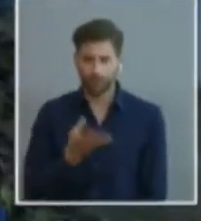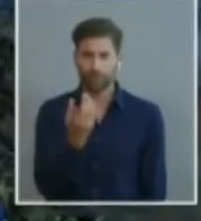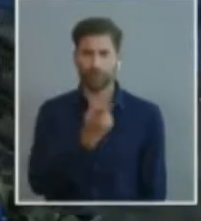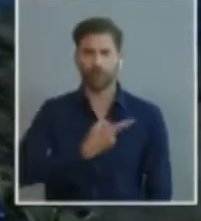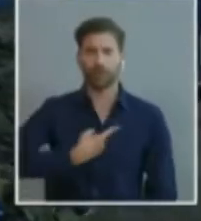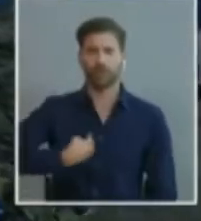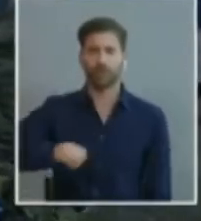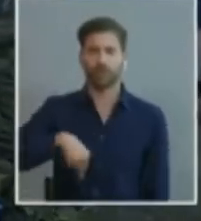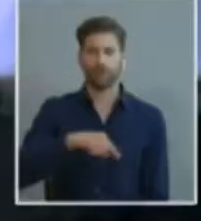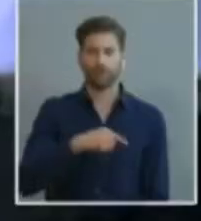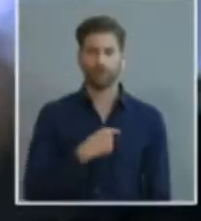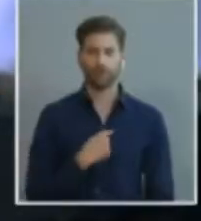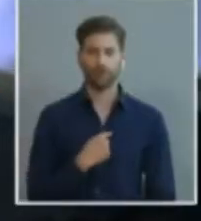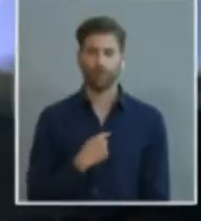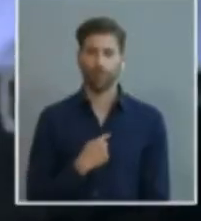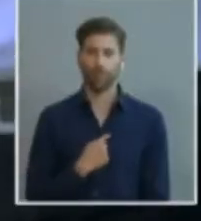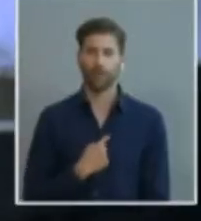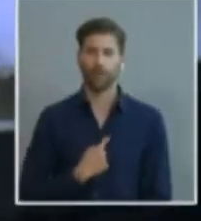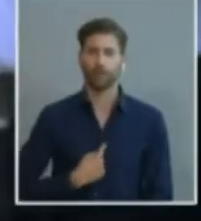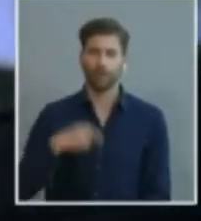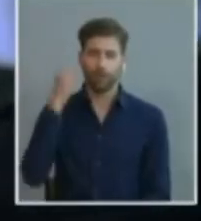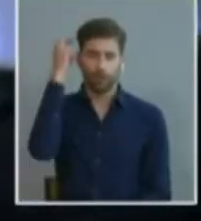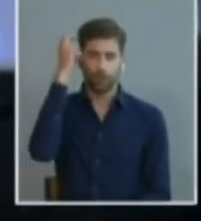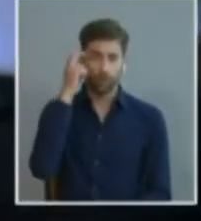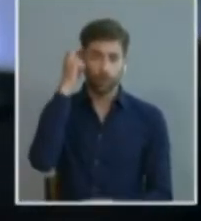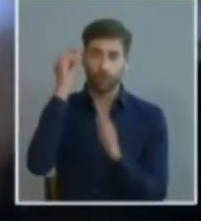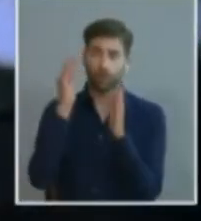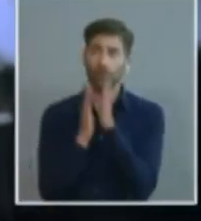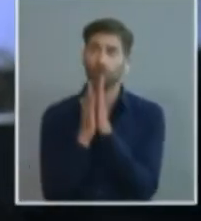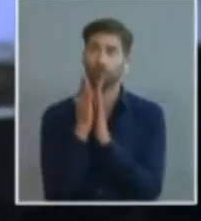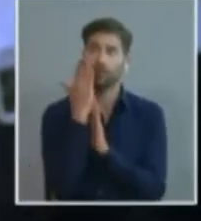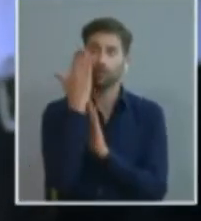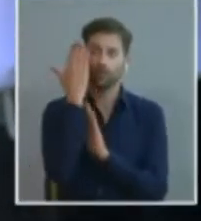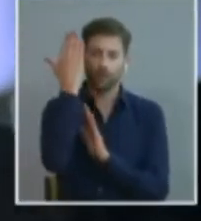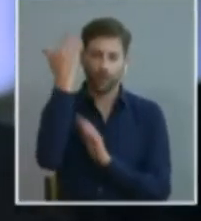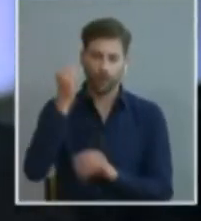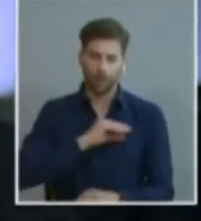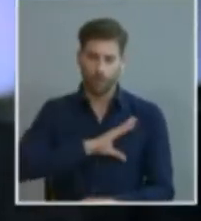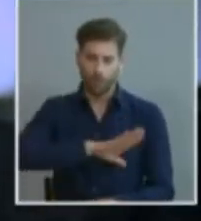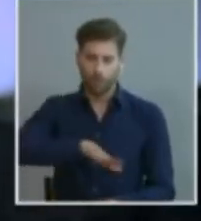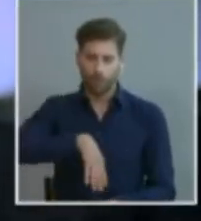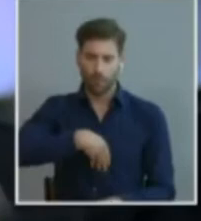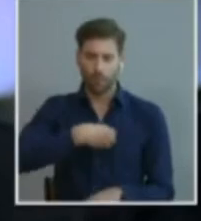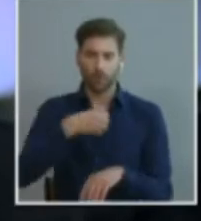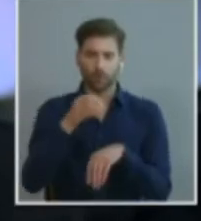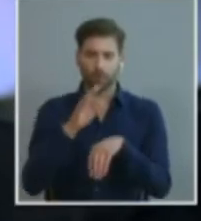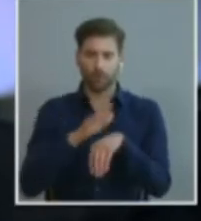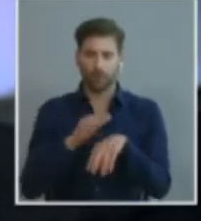Por Deus que tirais o pecado.